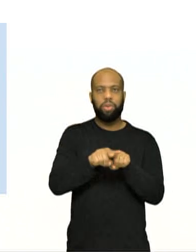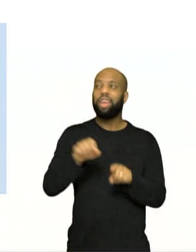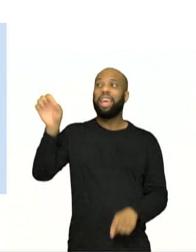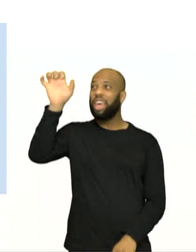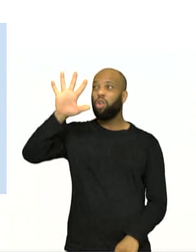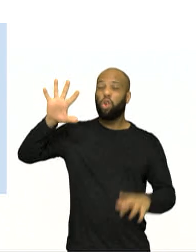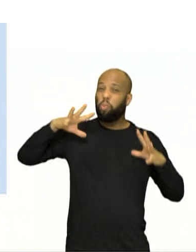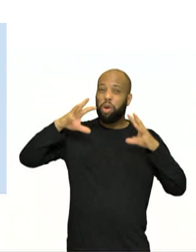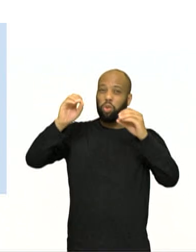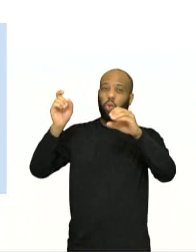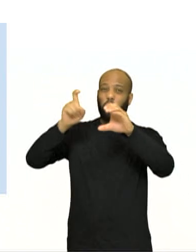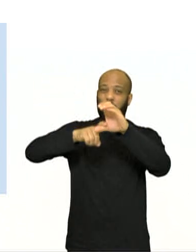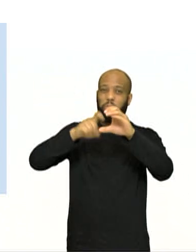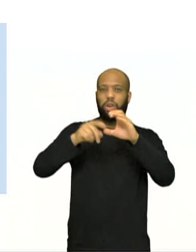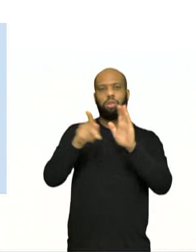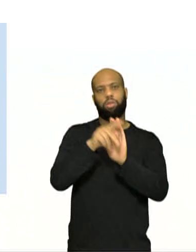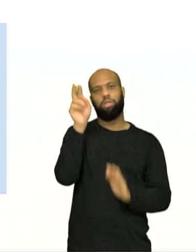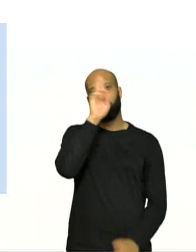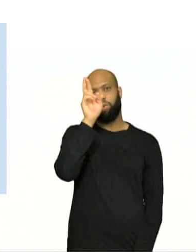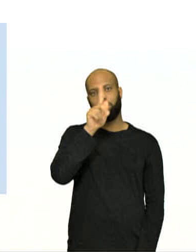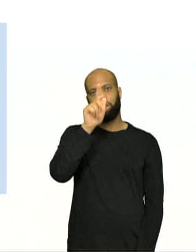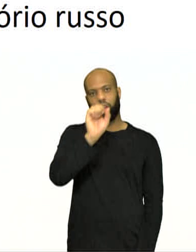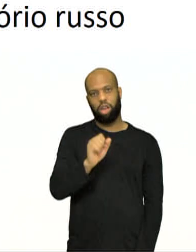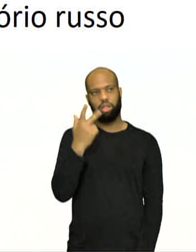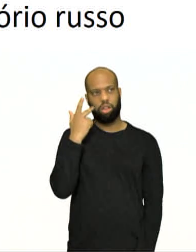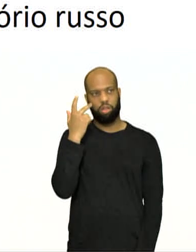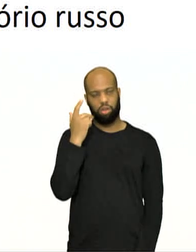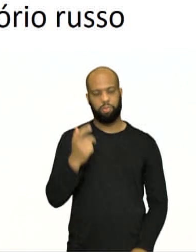inteira depende do gás natural russo.